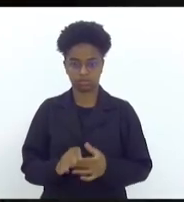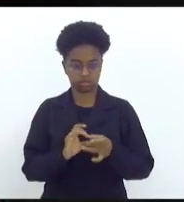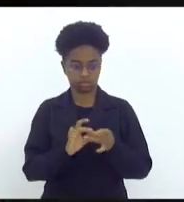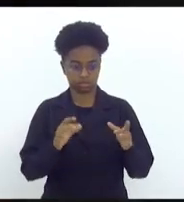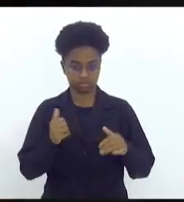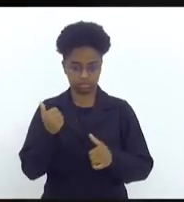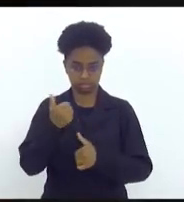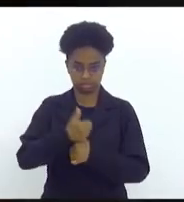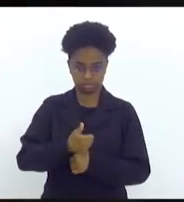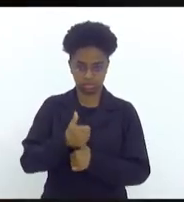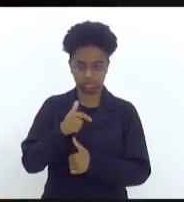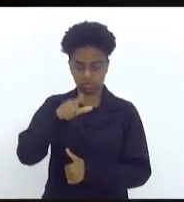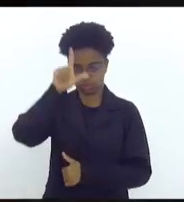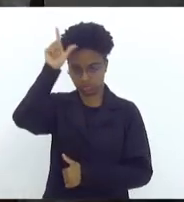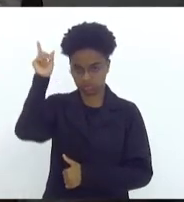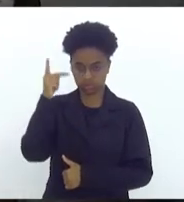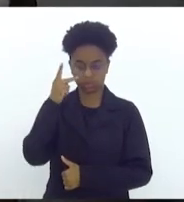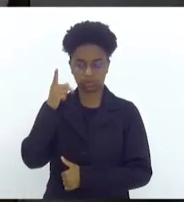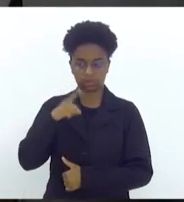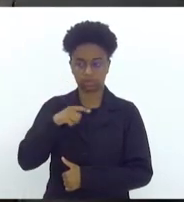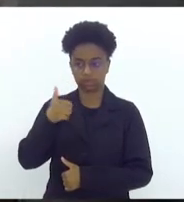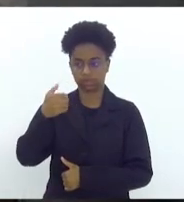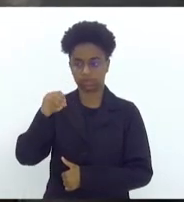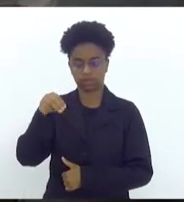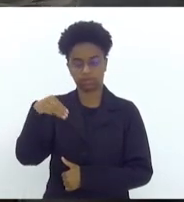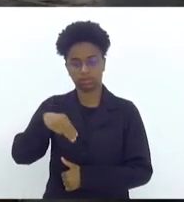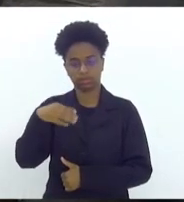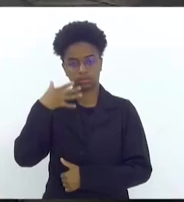deputado Luiz Paulo que dispõe 10 minutos